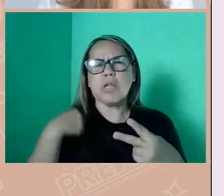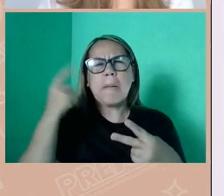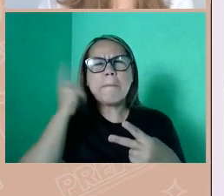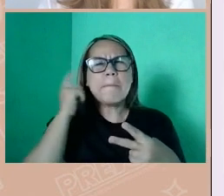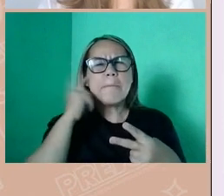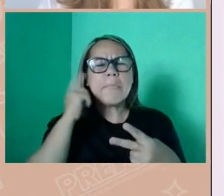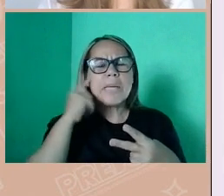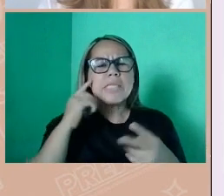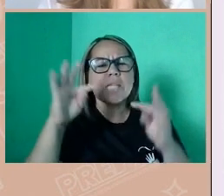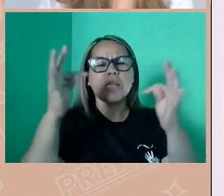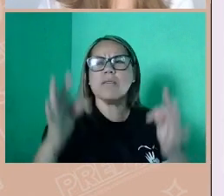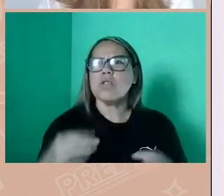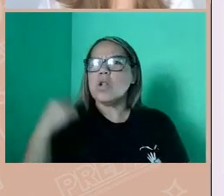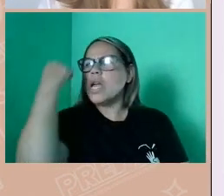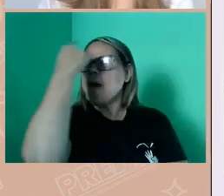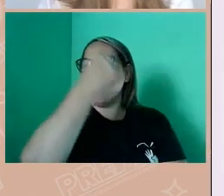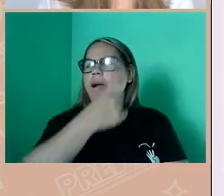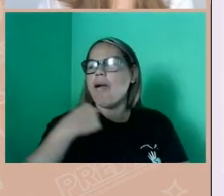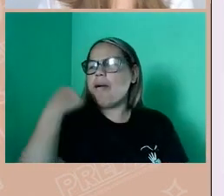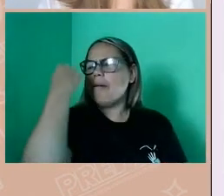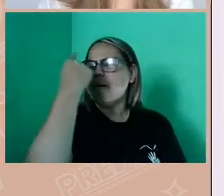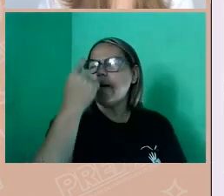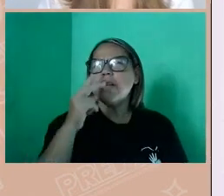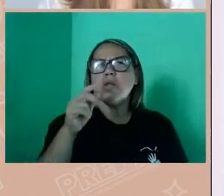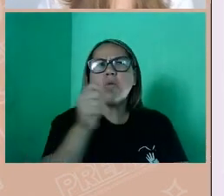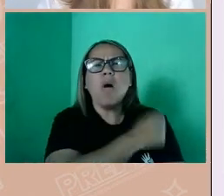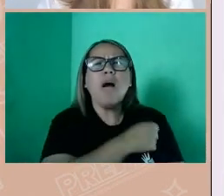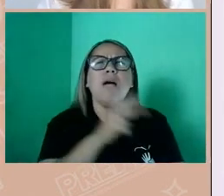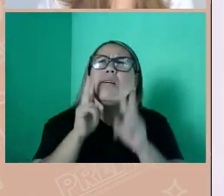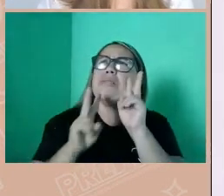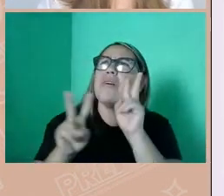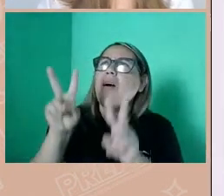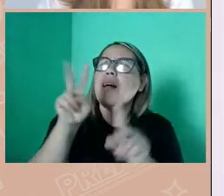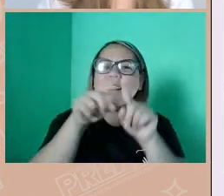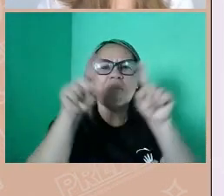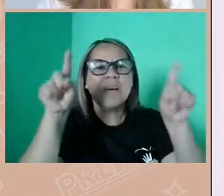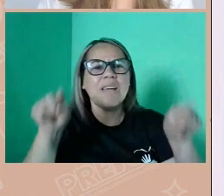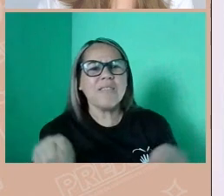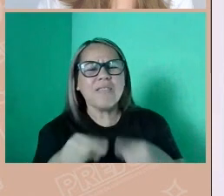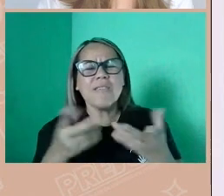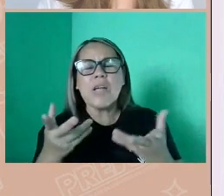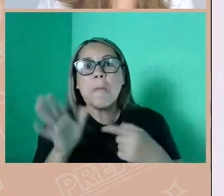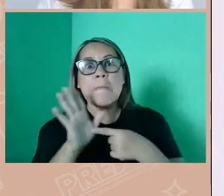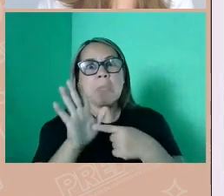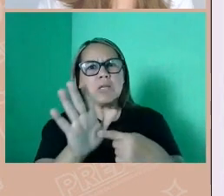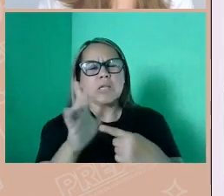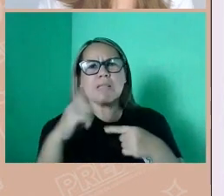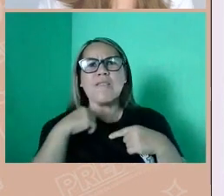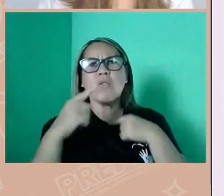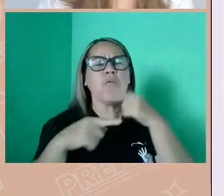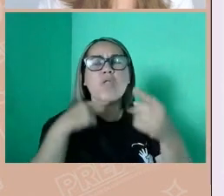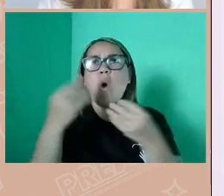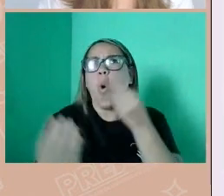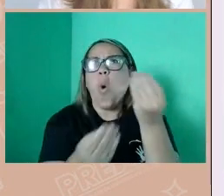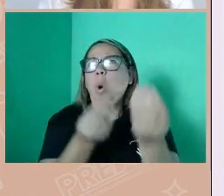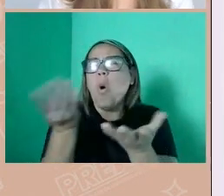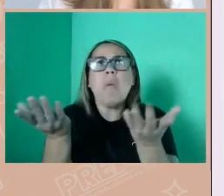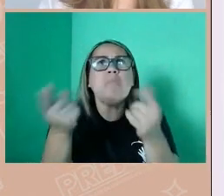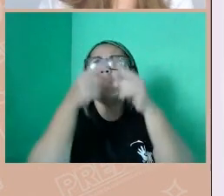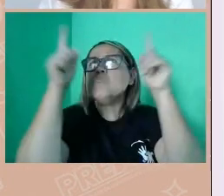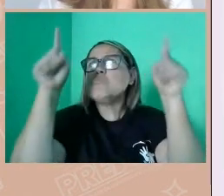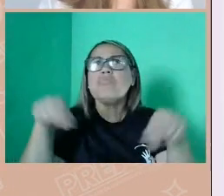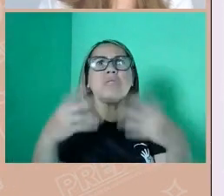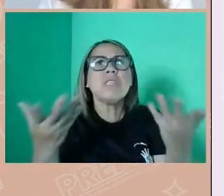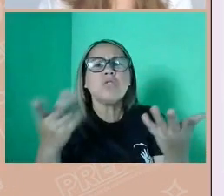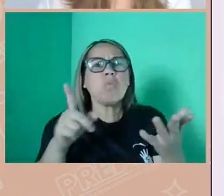carinha do aluno quando olha para o quadro já revela que ele está em dúvida em relação como usar o quadro já que ele não